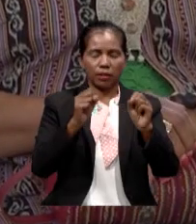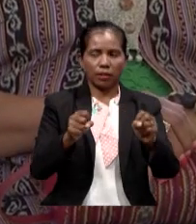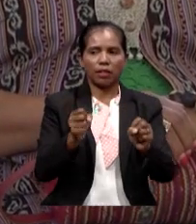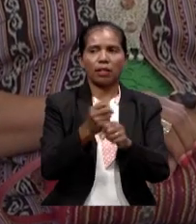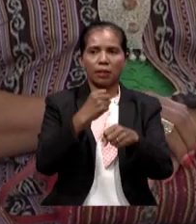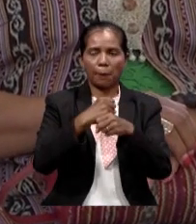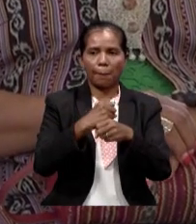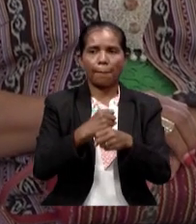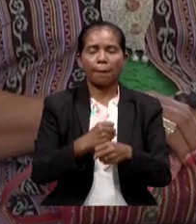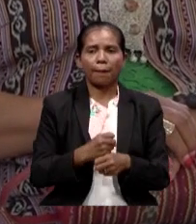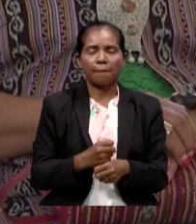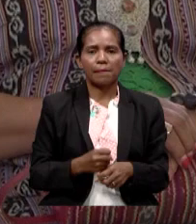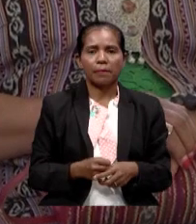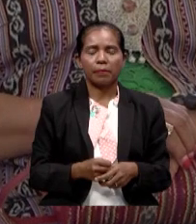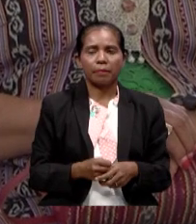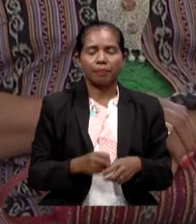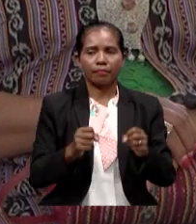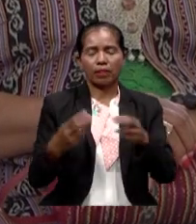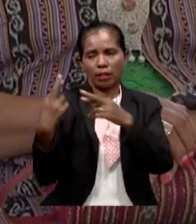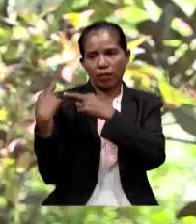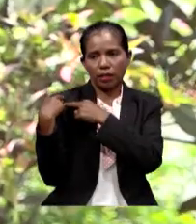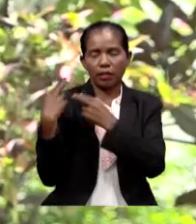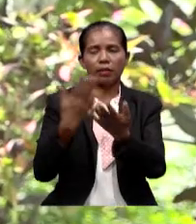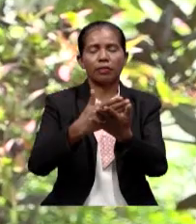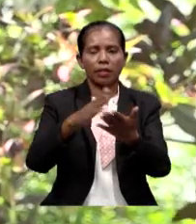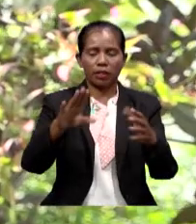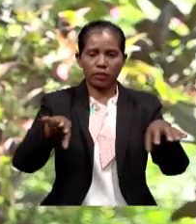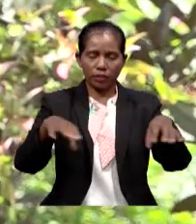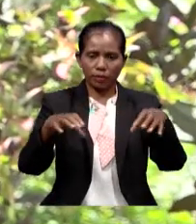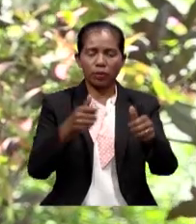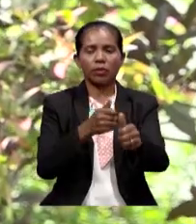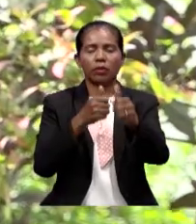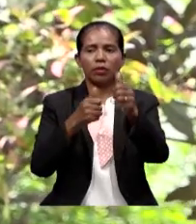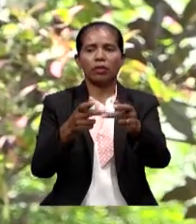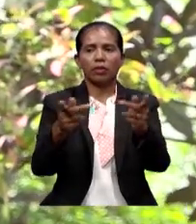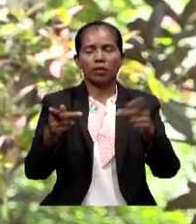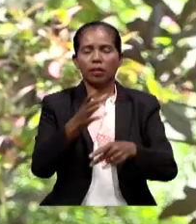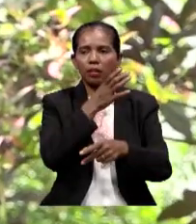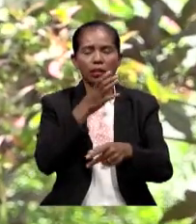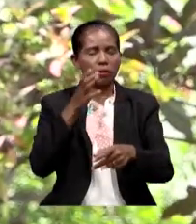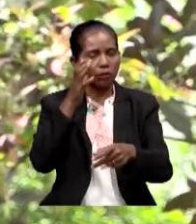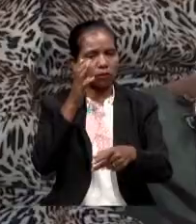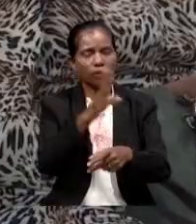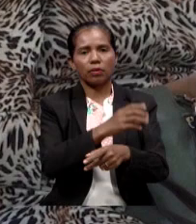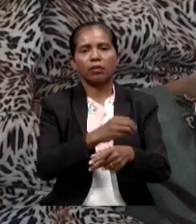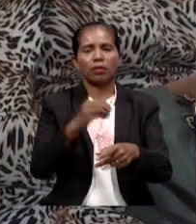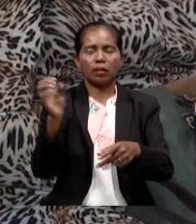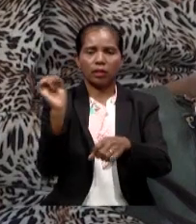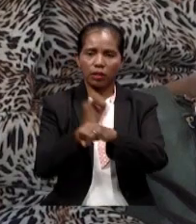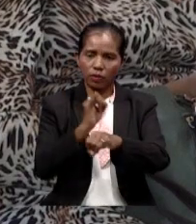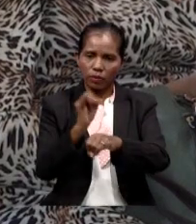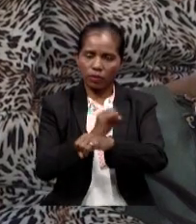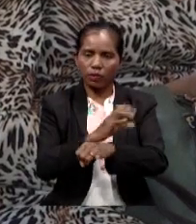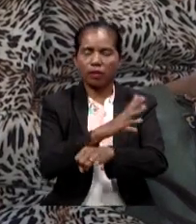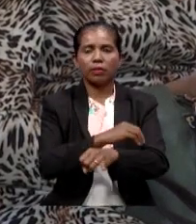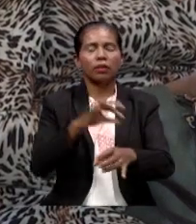o todo, tem que responsabilidade, faz serviço, irida tu ir na área, para areba a área agricultura, área indústria, área comércio, também a